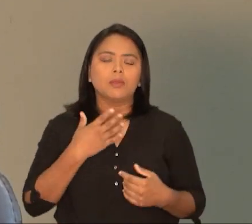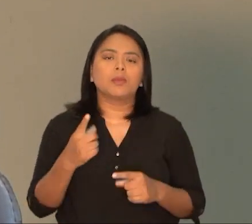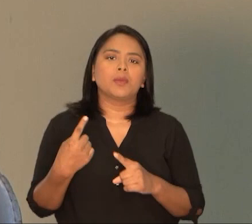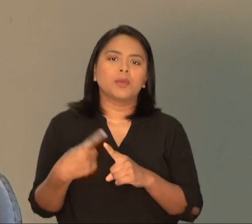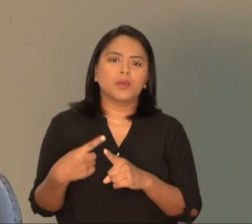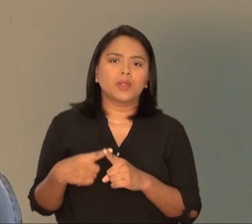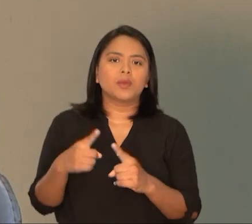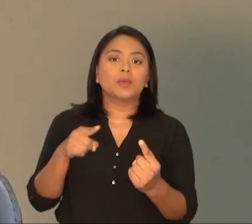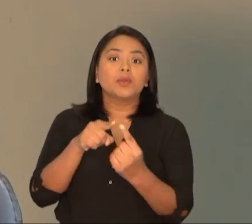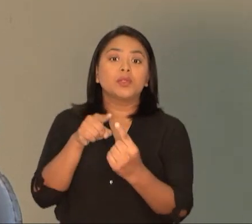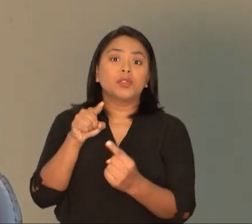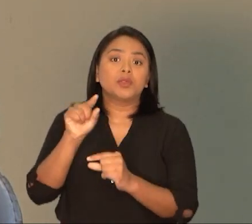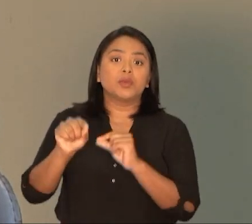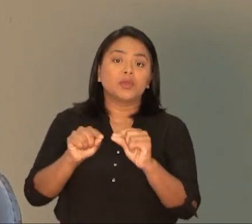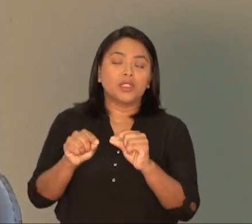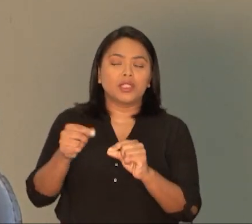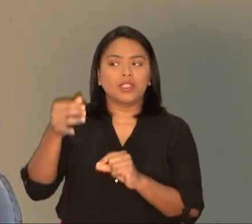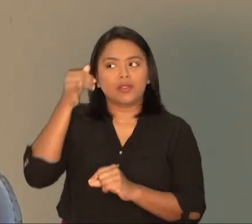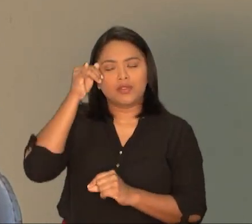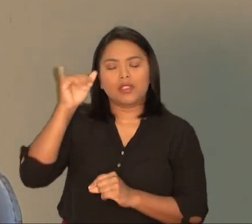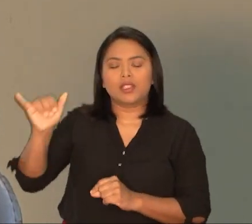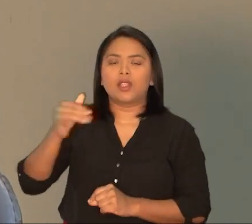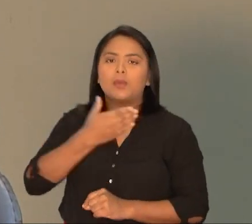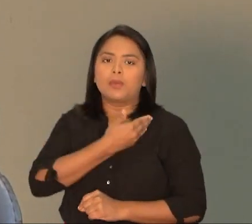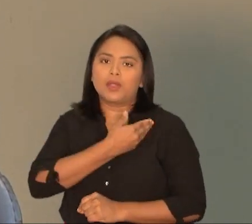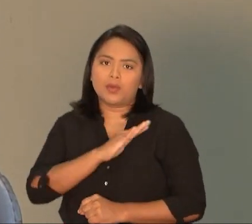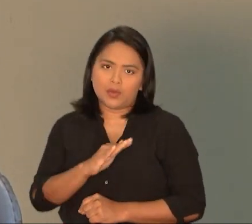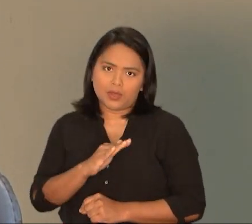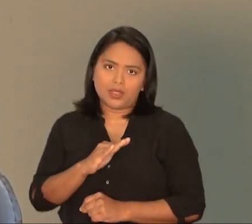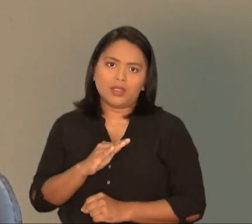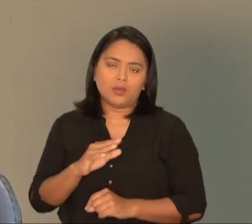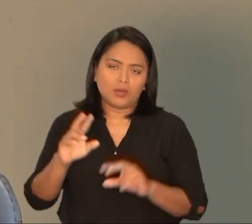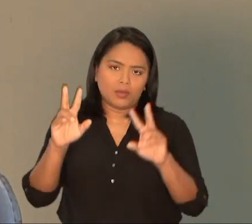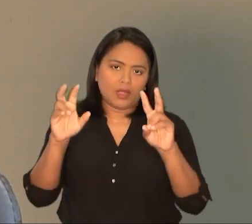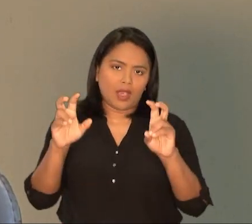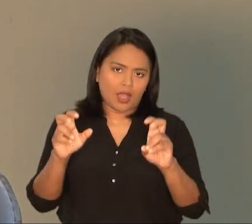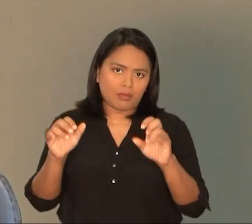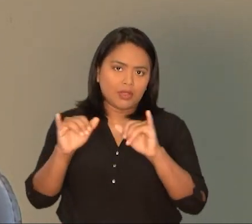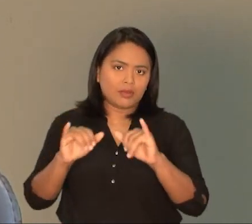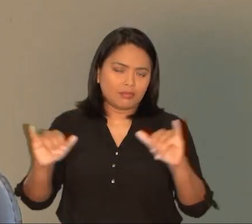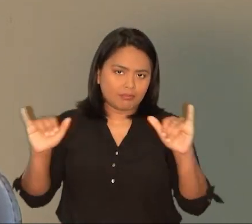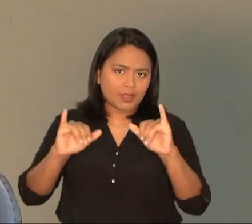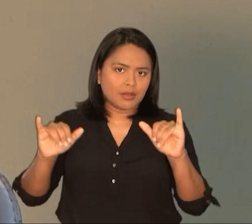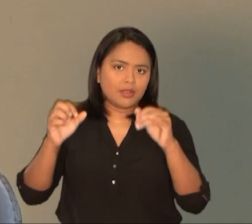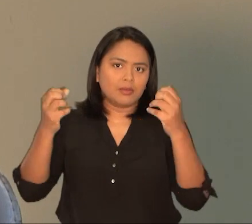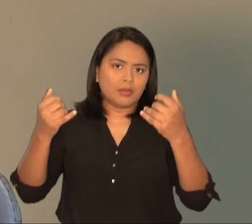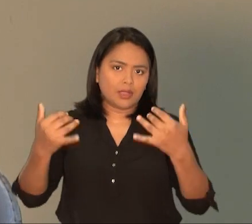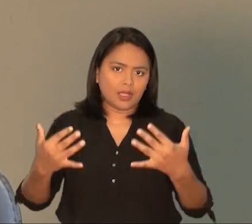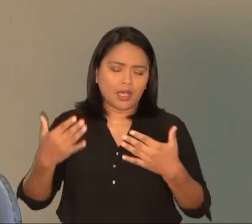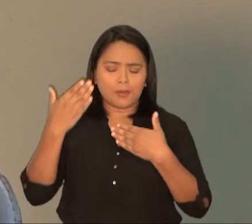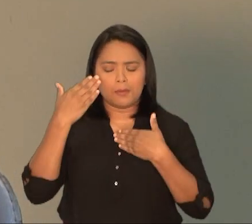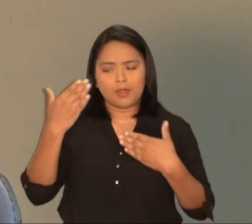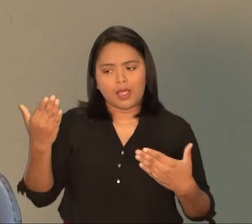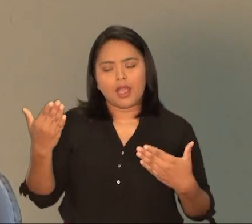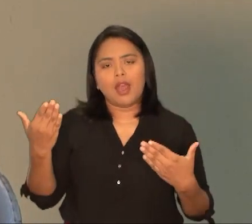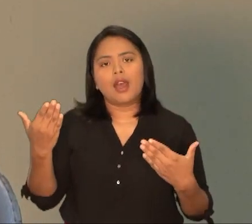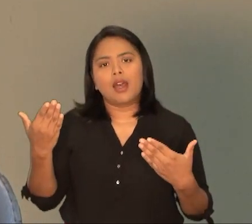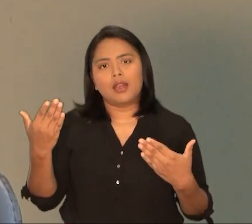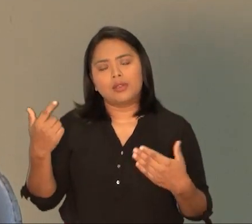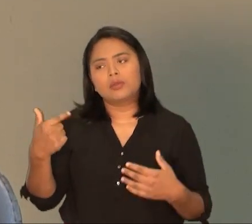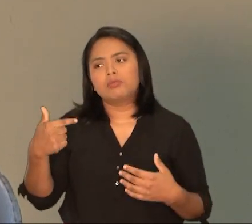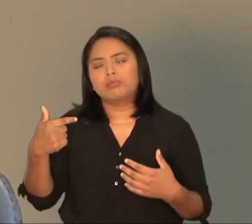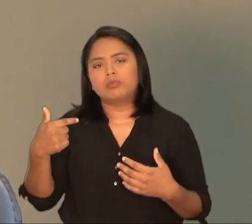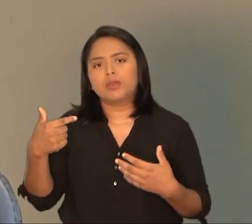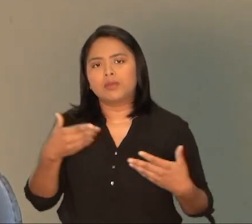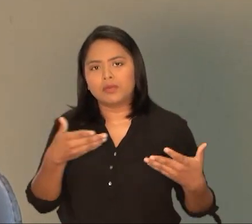preconceito falando sobre o assunto. Então, exatamente, eu agradeço muito o espaço para falar sobre algo que eu conheço de perto,